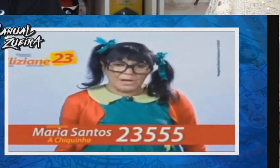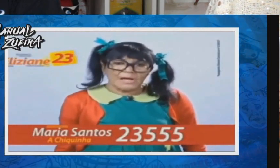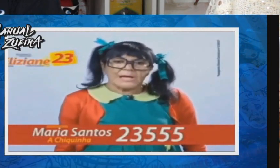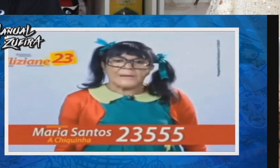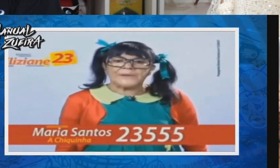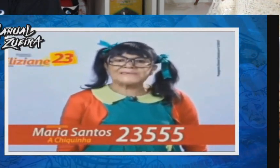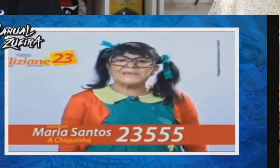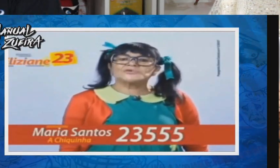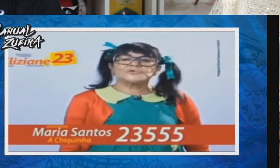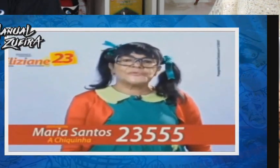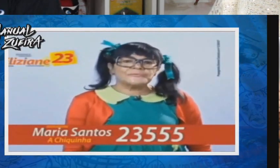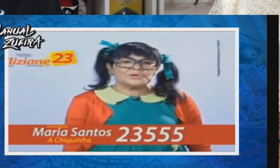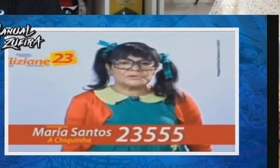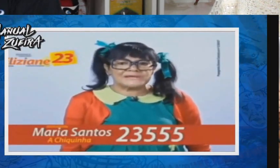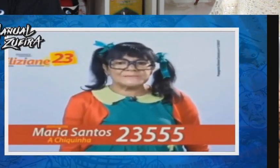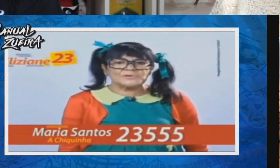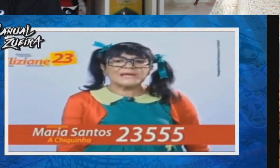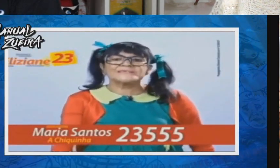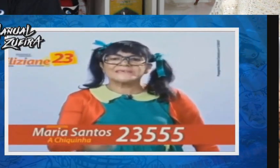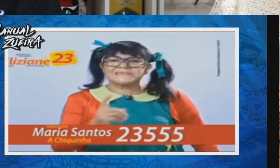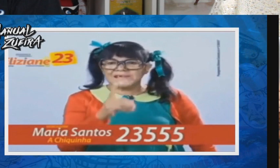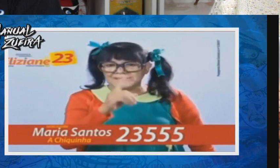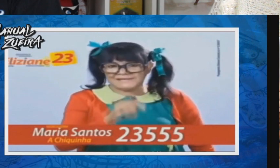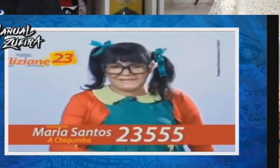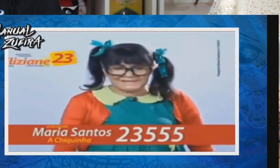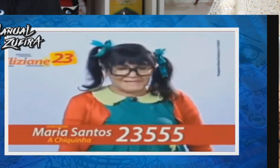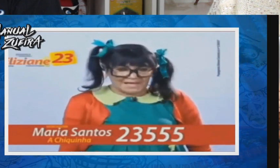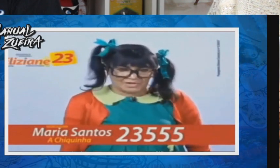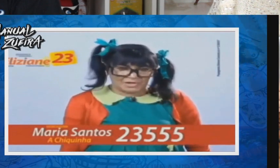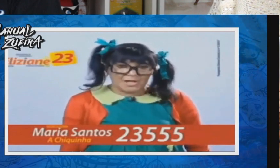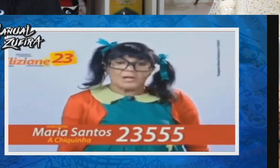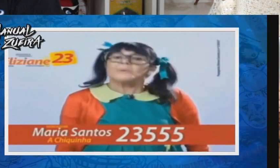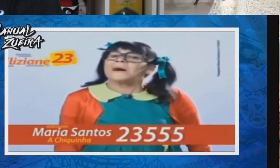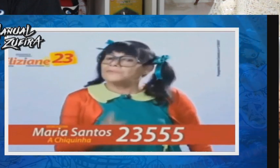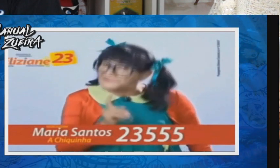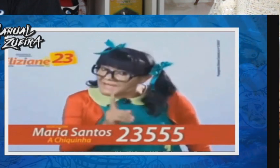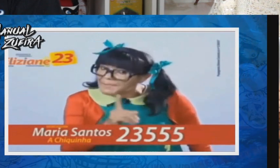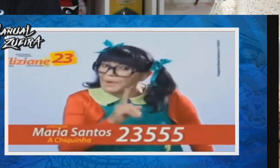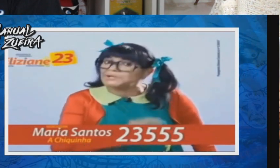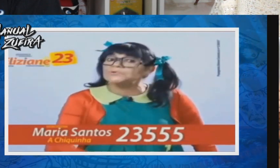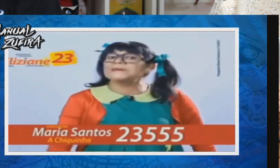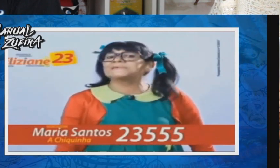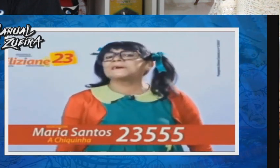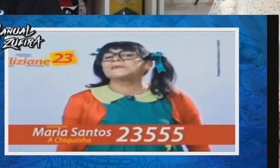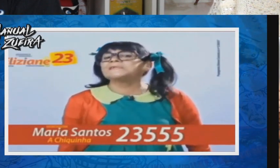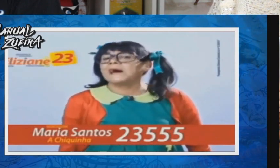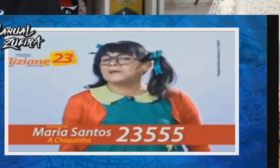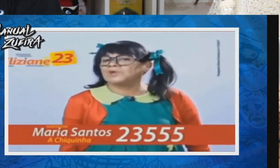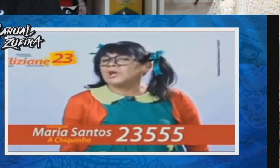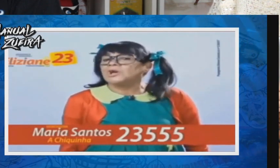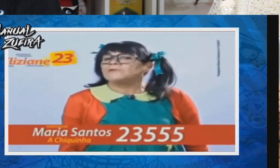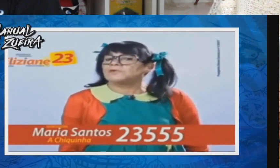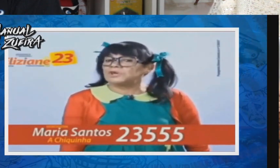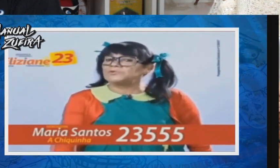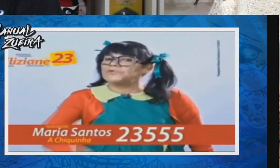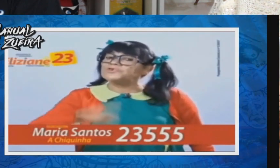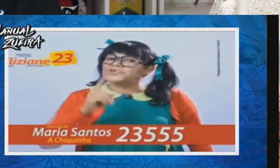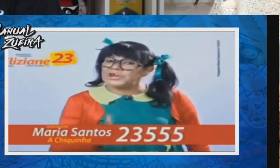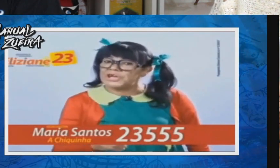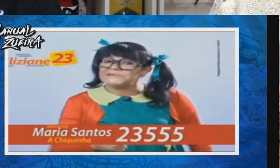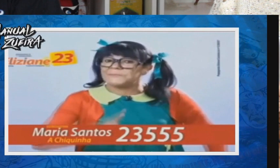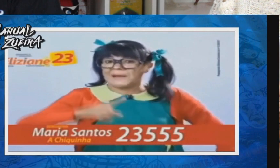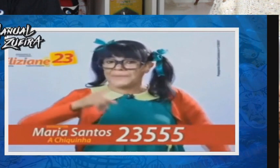estão vendo representa o sofrimento das mulheres e das crianças dessa cidade. Mas você pode mudar essa realidade,